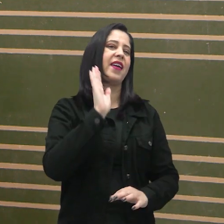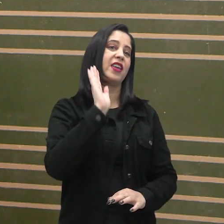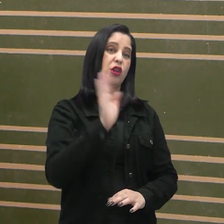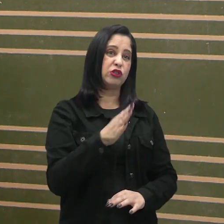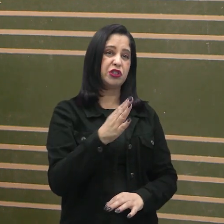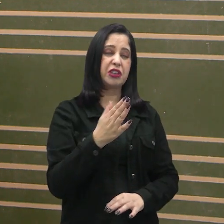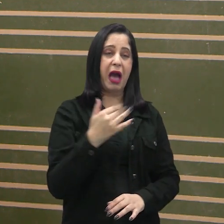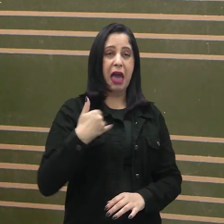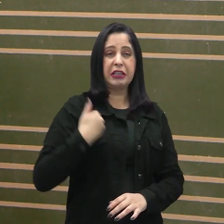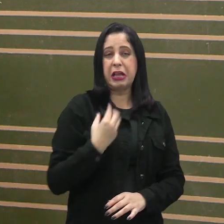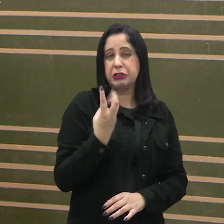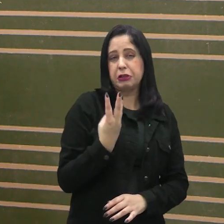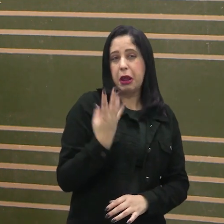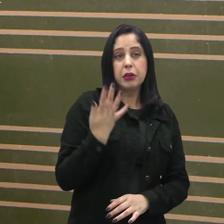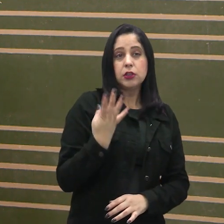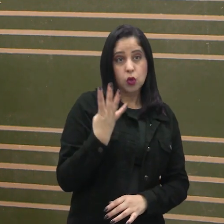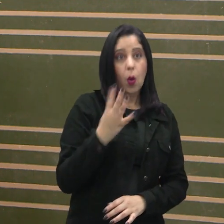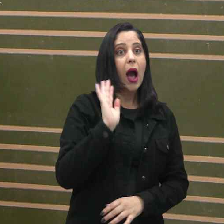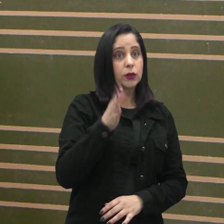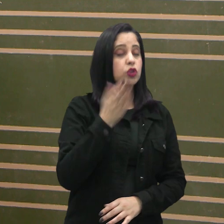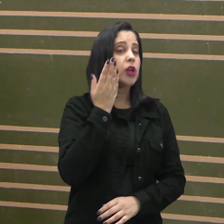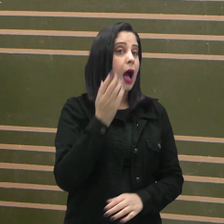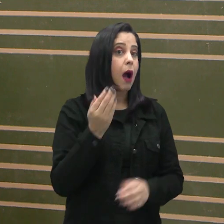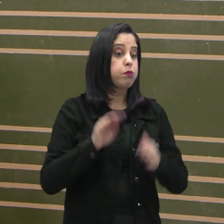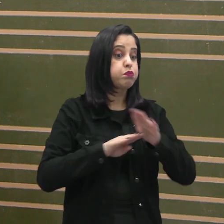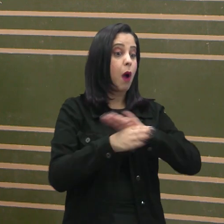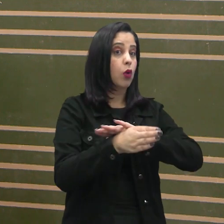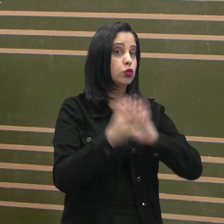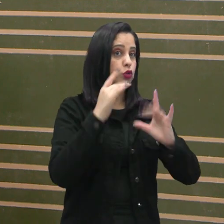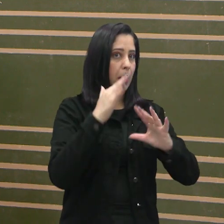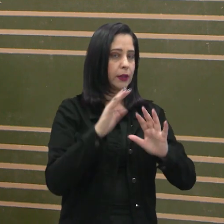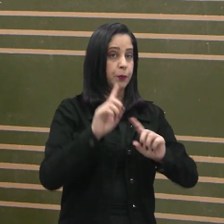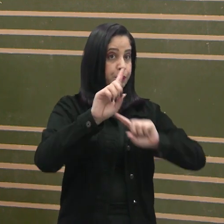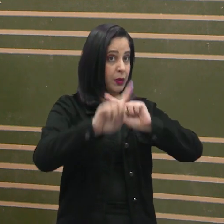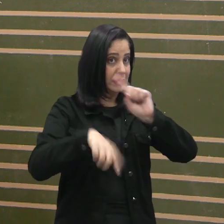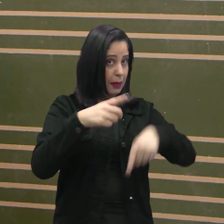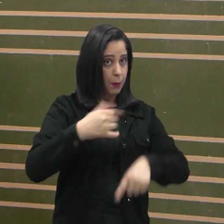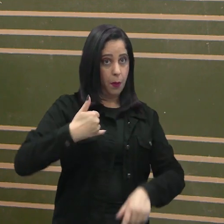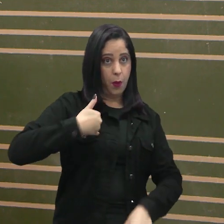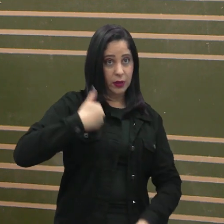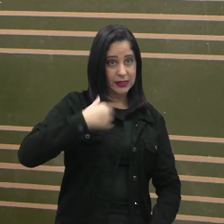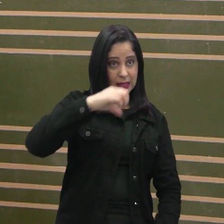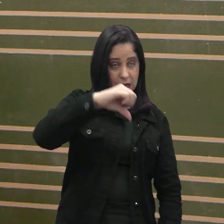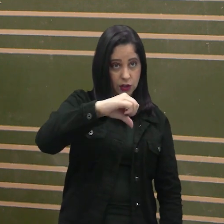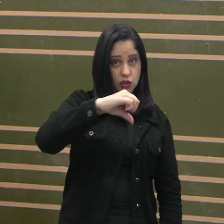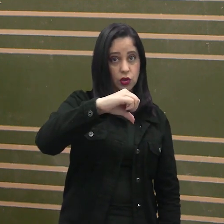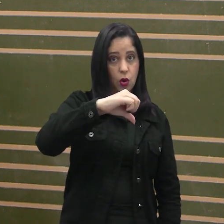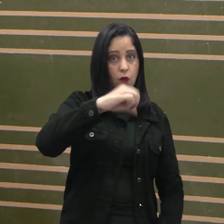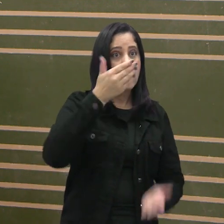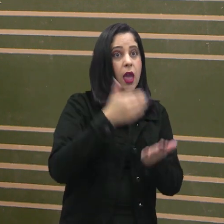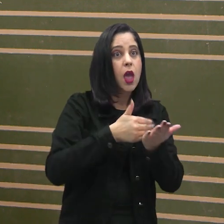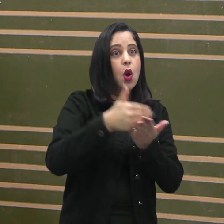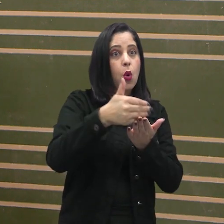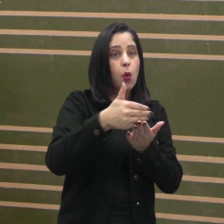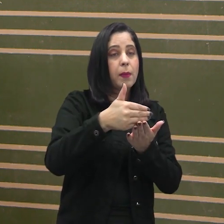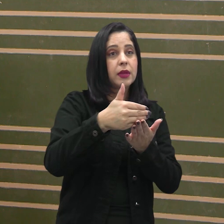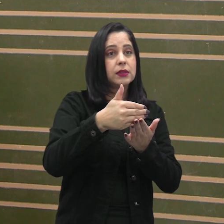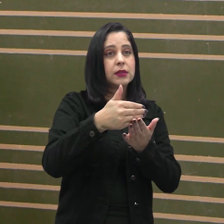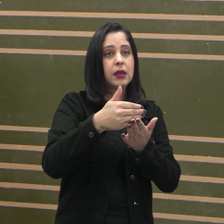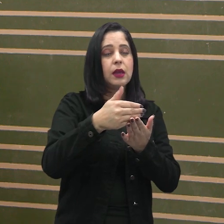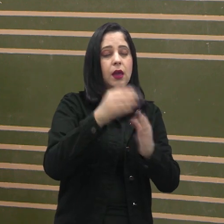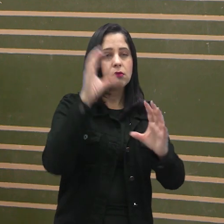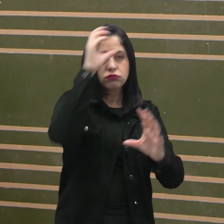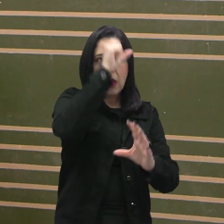4 anos eu já tinha contato com instrumentos já. Quando eu tive 9 anos de idade, aos 9 anos de idade, eu comecei a tocar